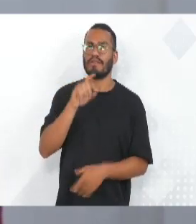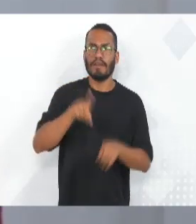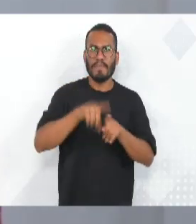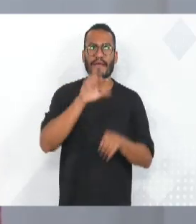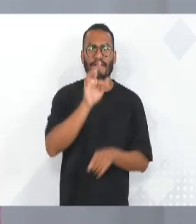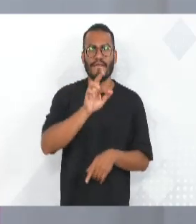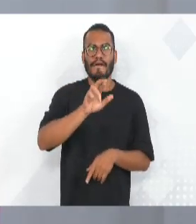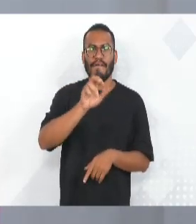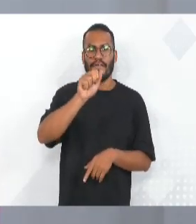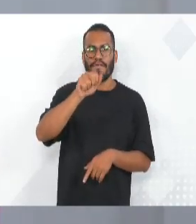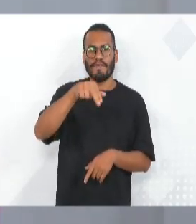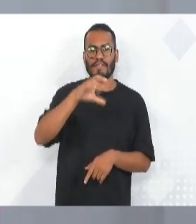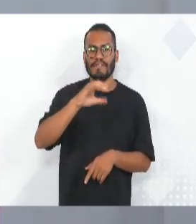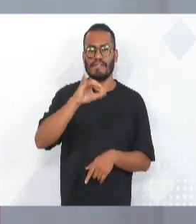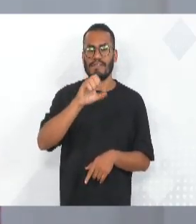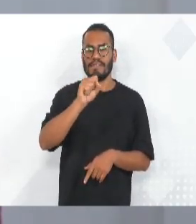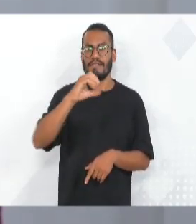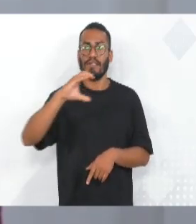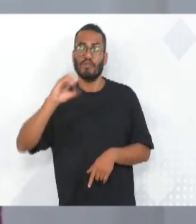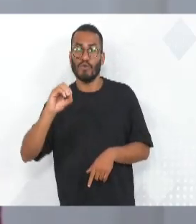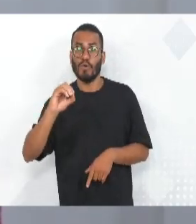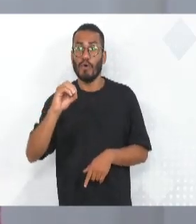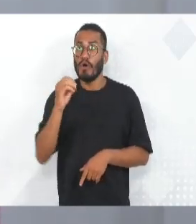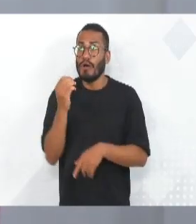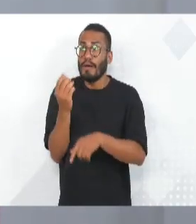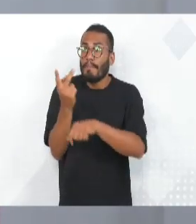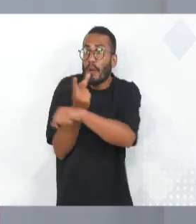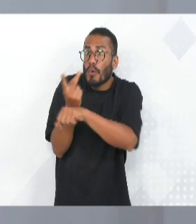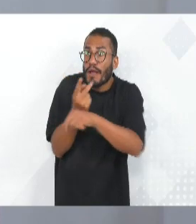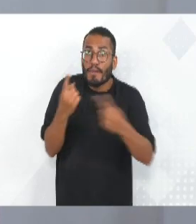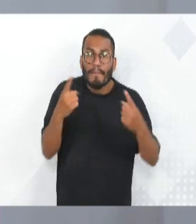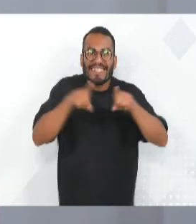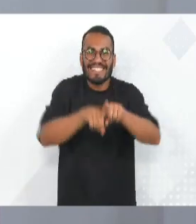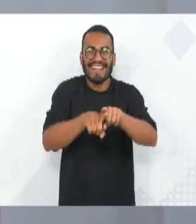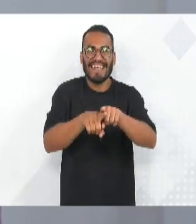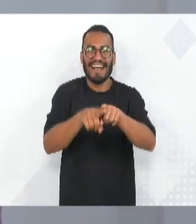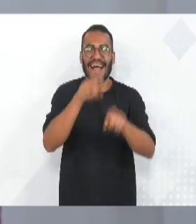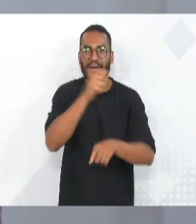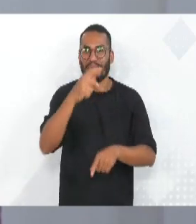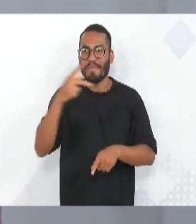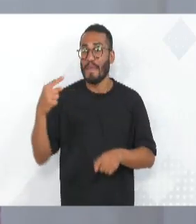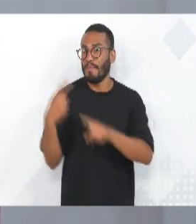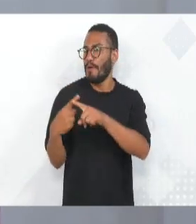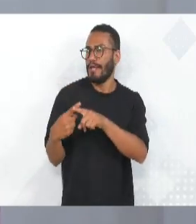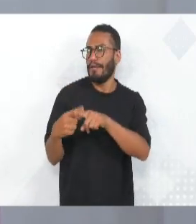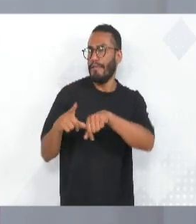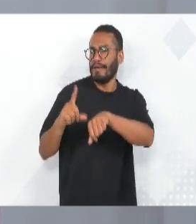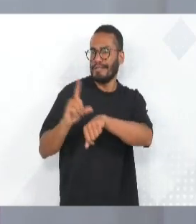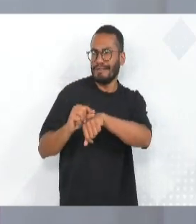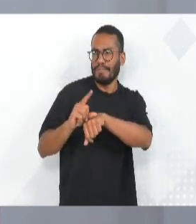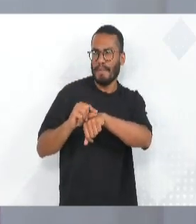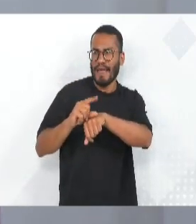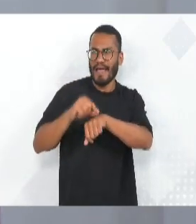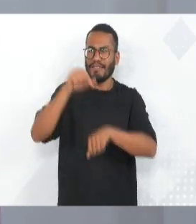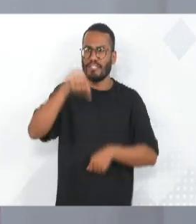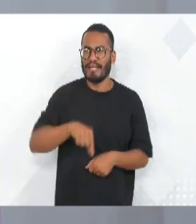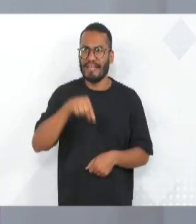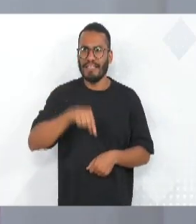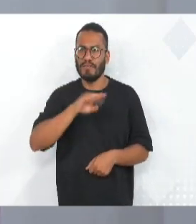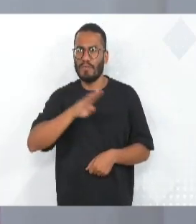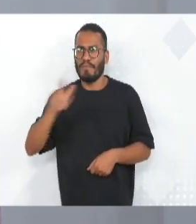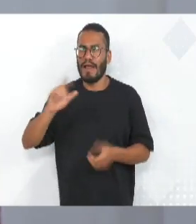a sua PP tá agora buscando essa parceria porque porque a nossa Secretaria Municipal de Educação